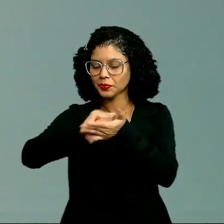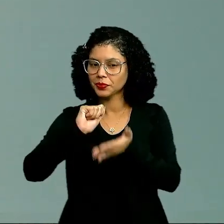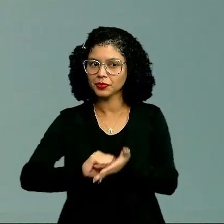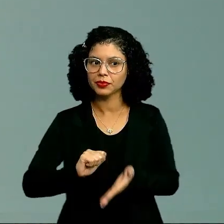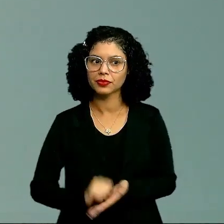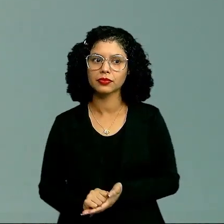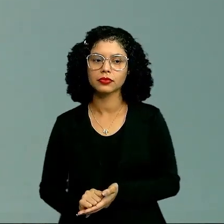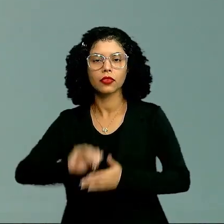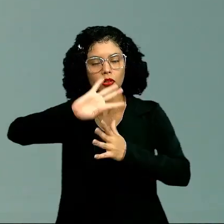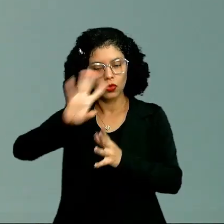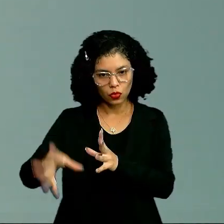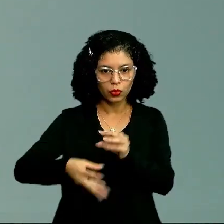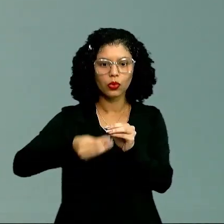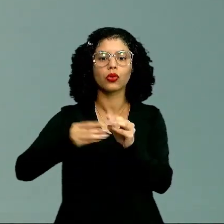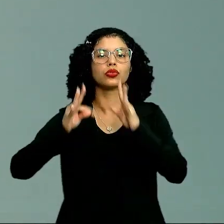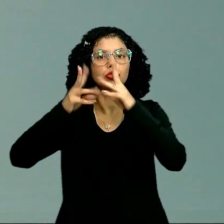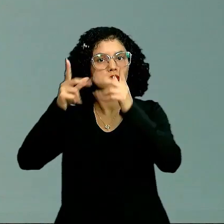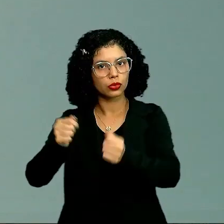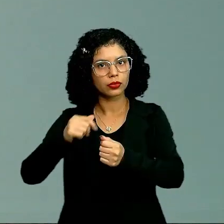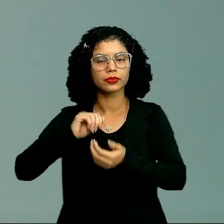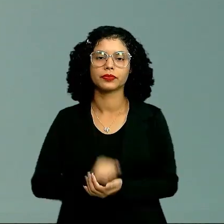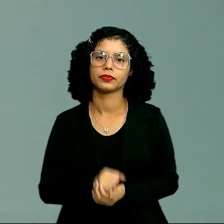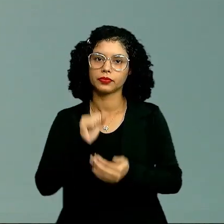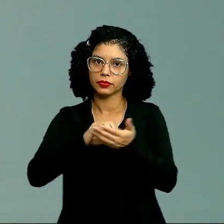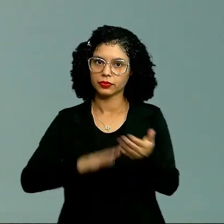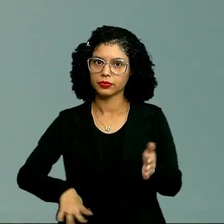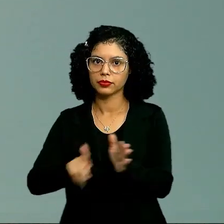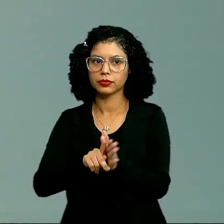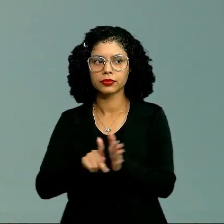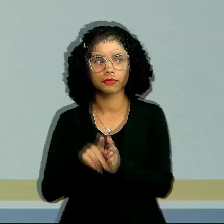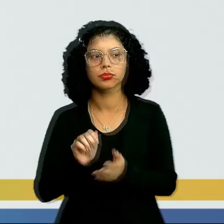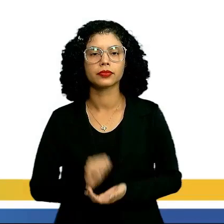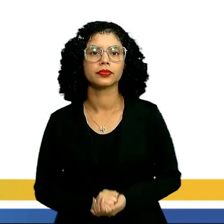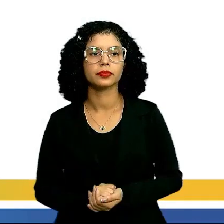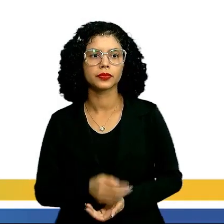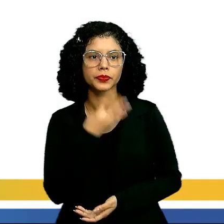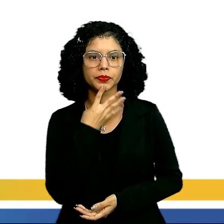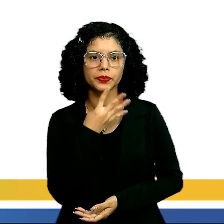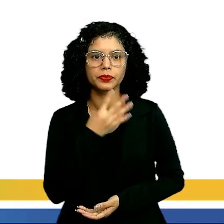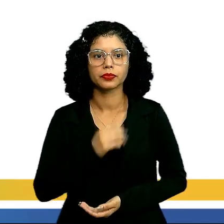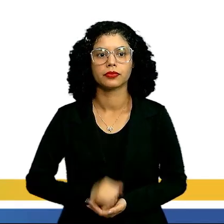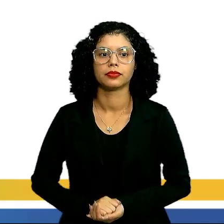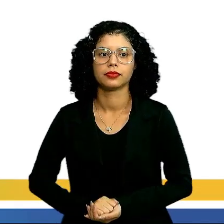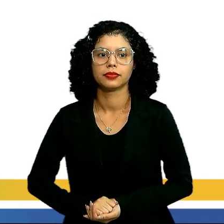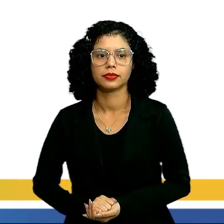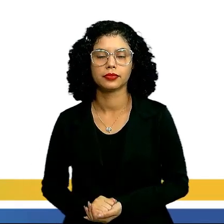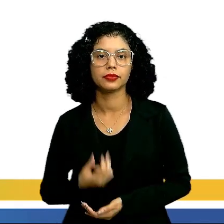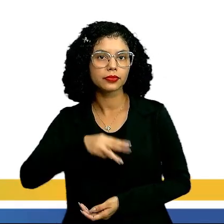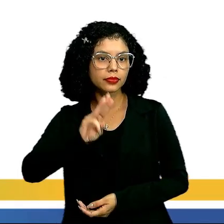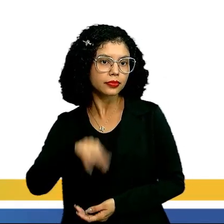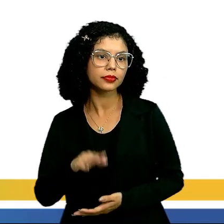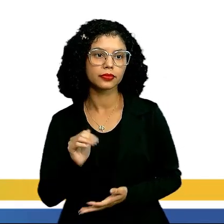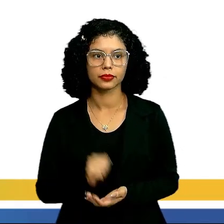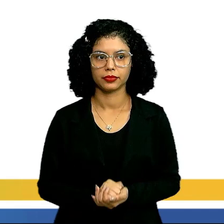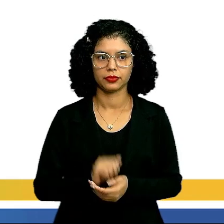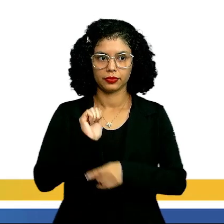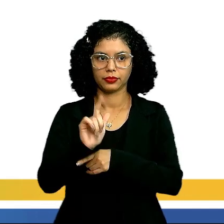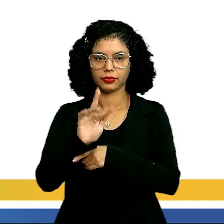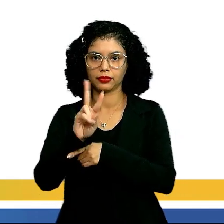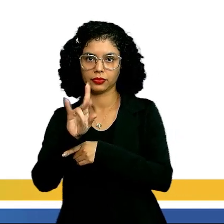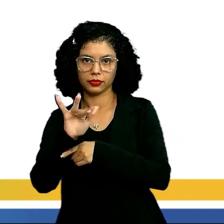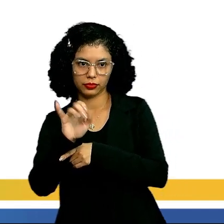escritor e a complexidade de sua obra, tá? Vamos conhecê-lo? Quem foi Álvares